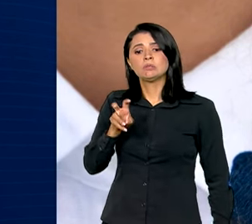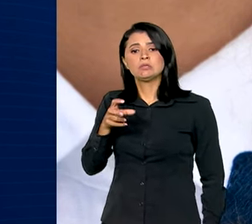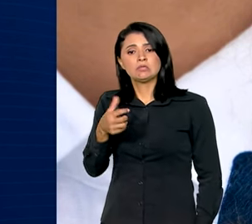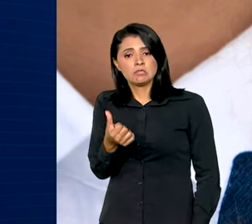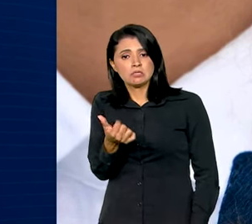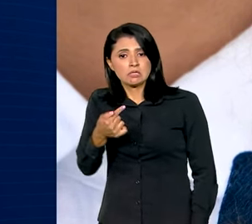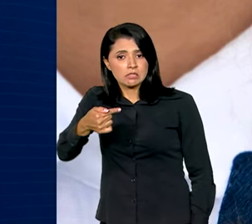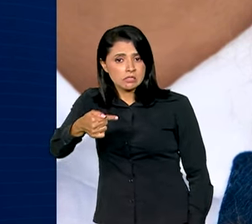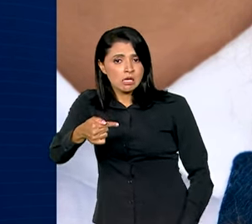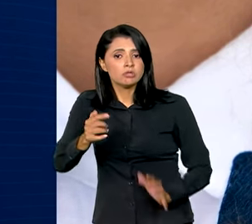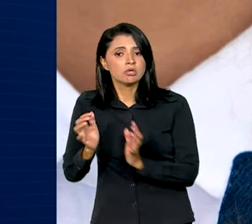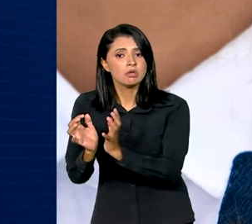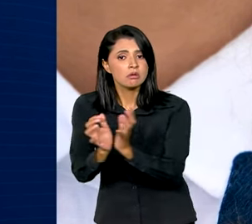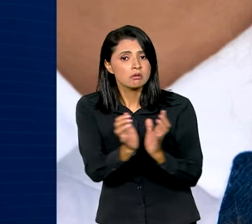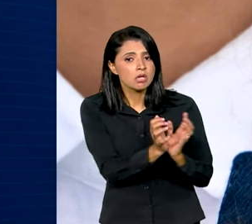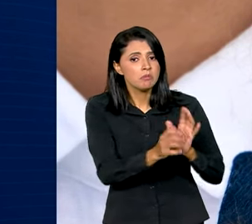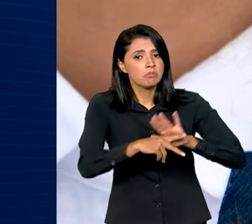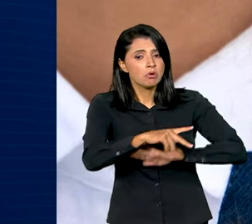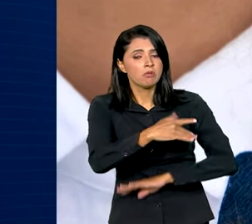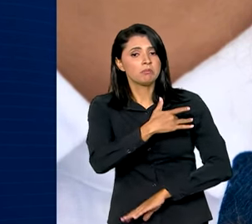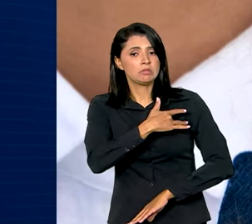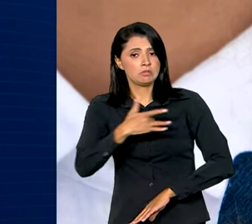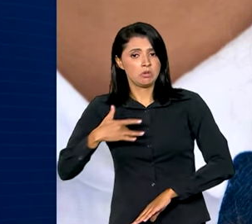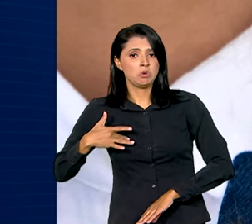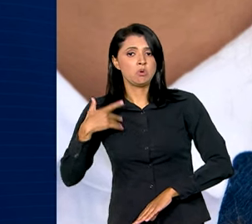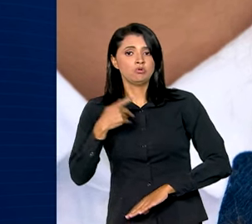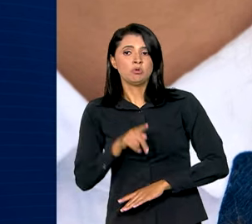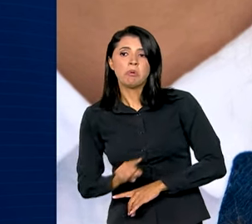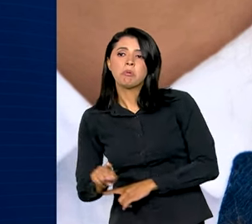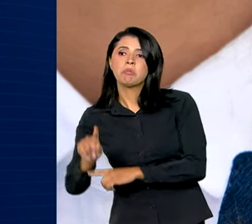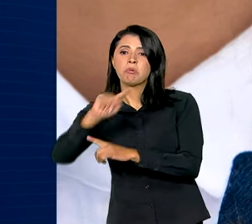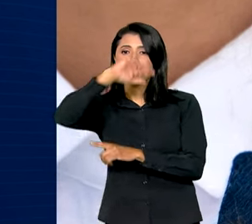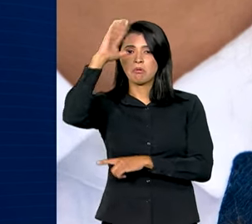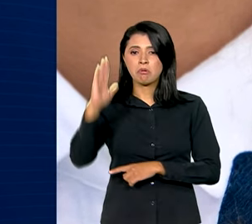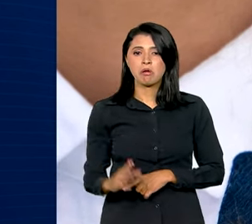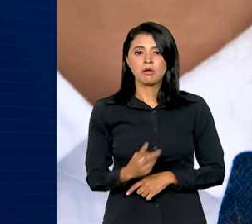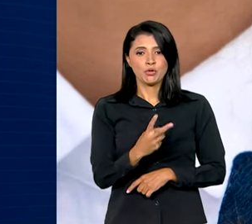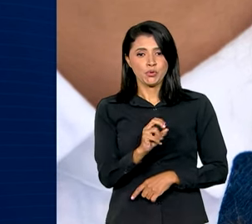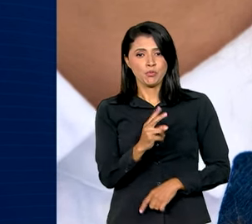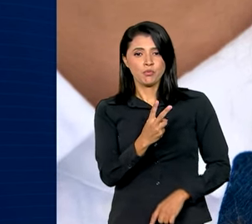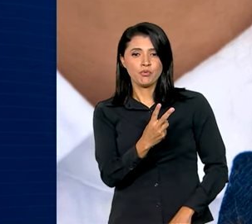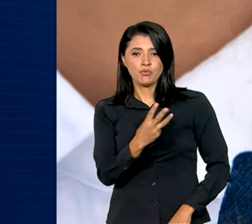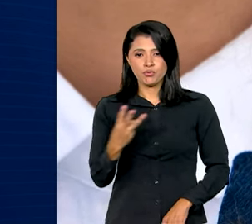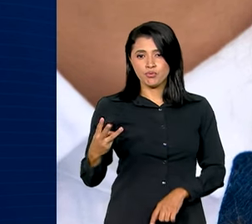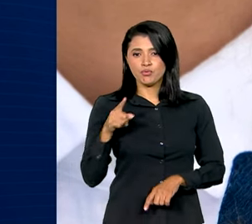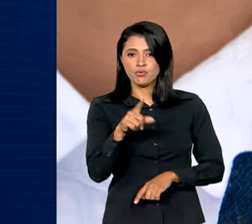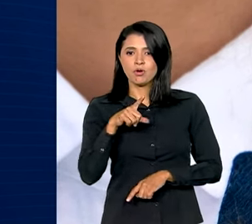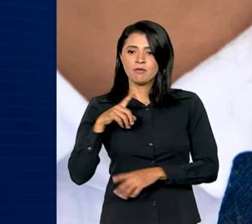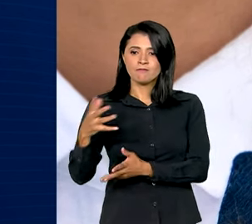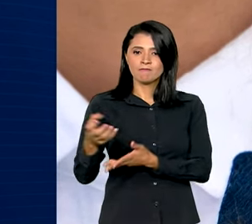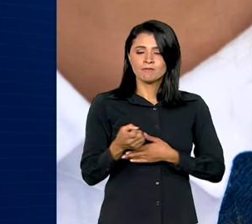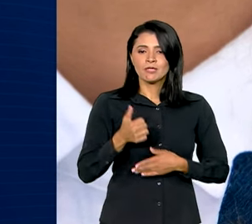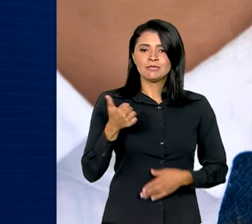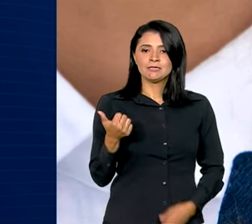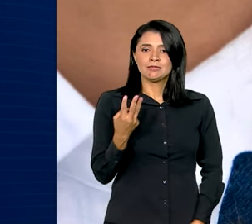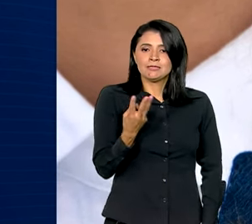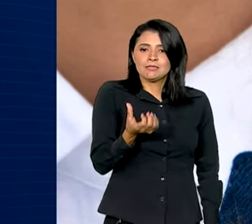33.567 equipes de saúde espalhadas por todo o país. Em 2023, o programa recebeu